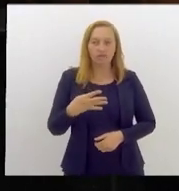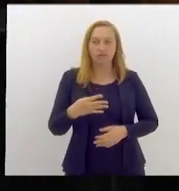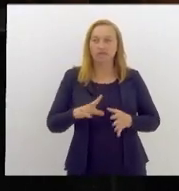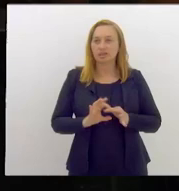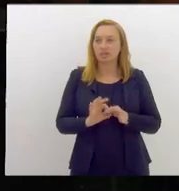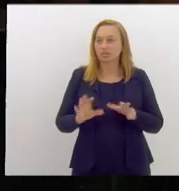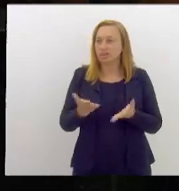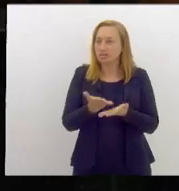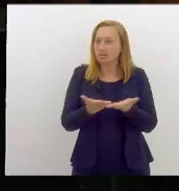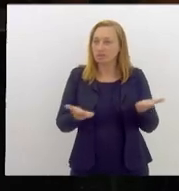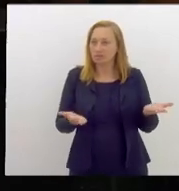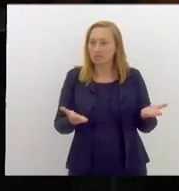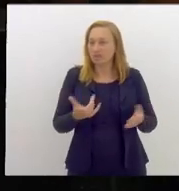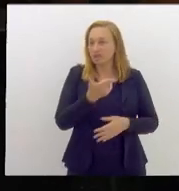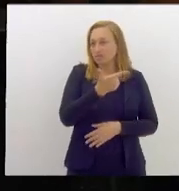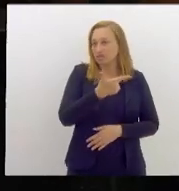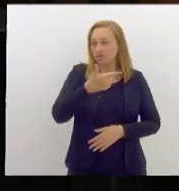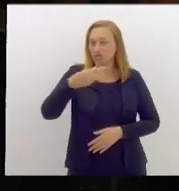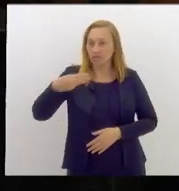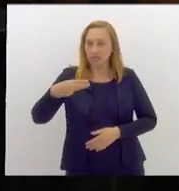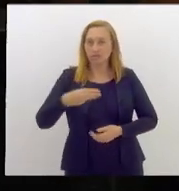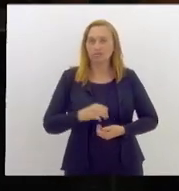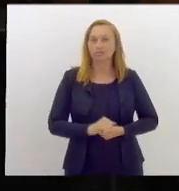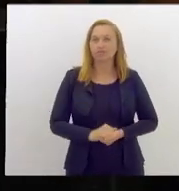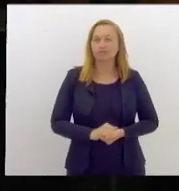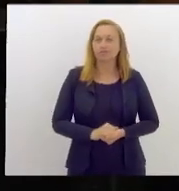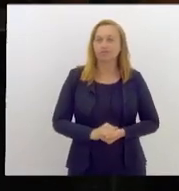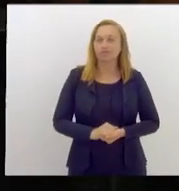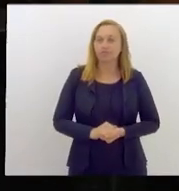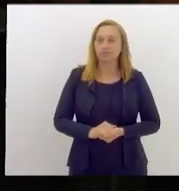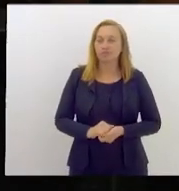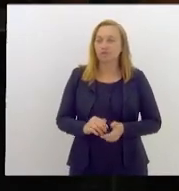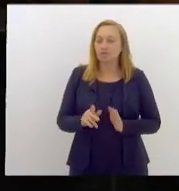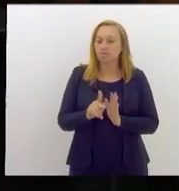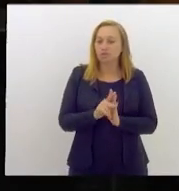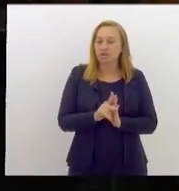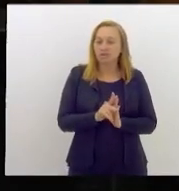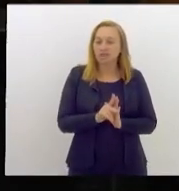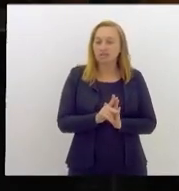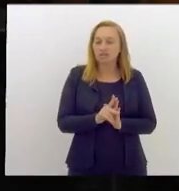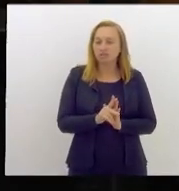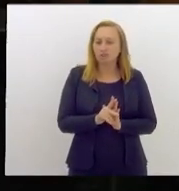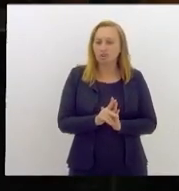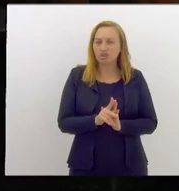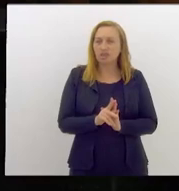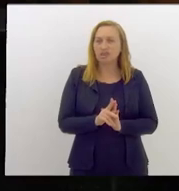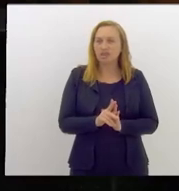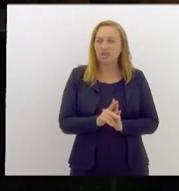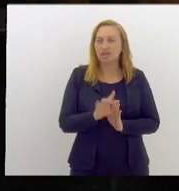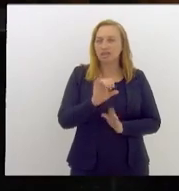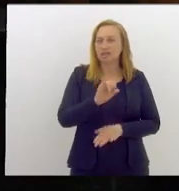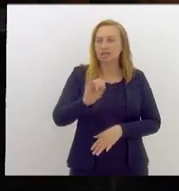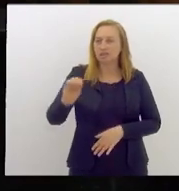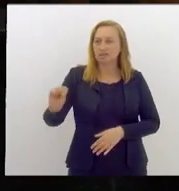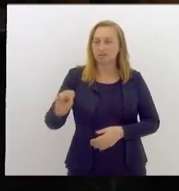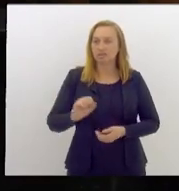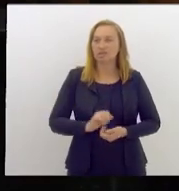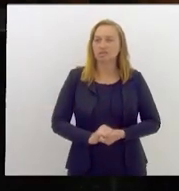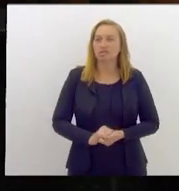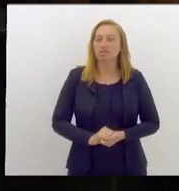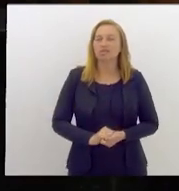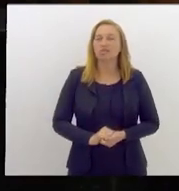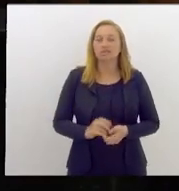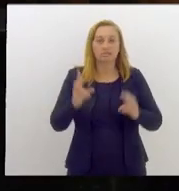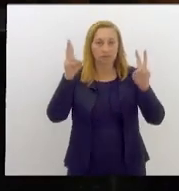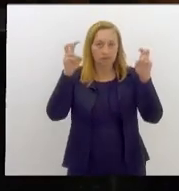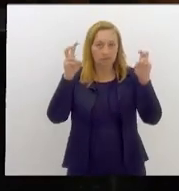essas perdas e de 23 no projeto de ICMS em relação a